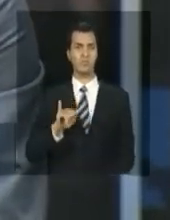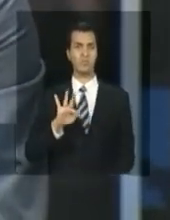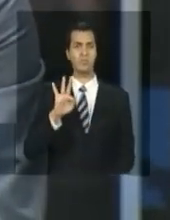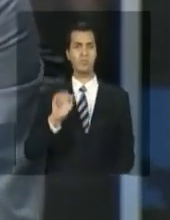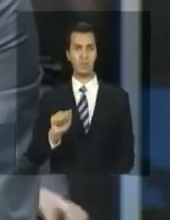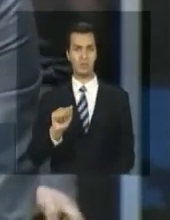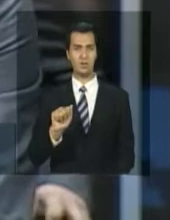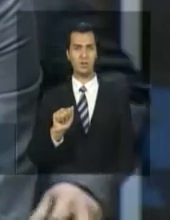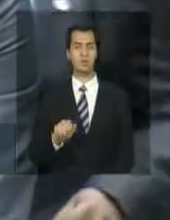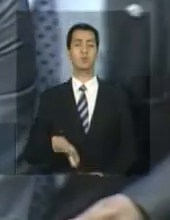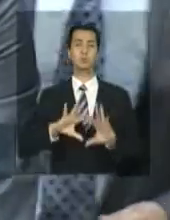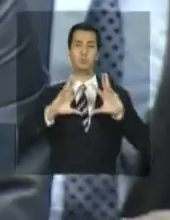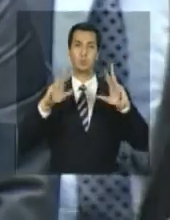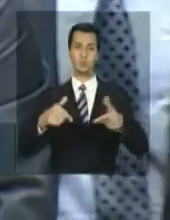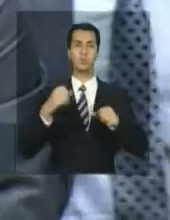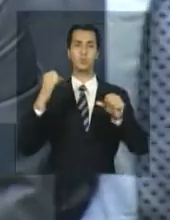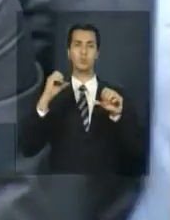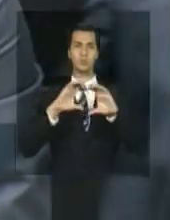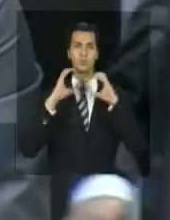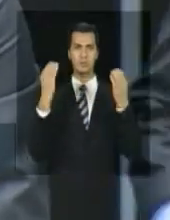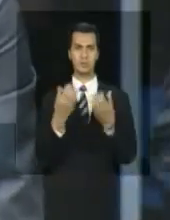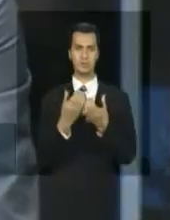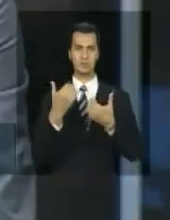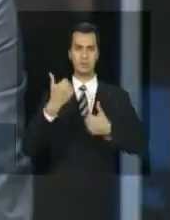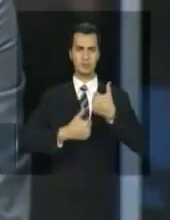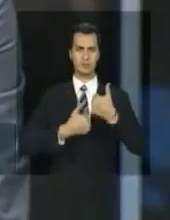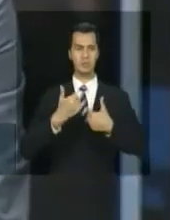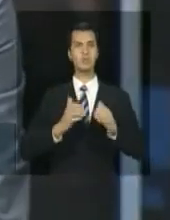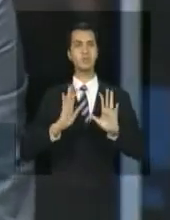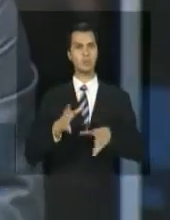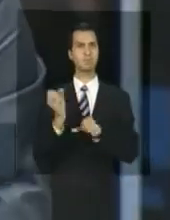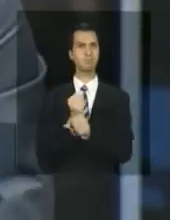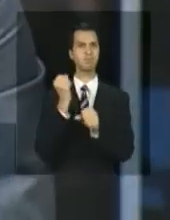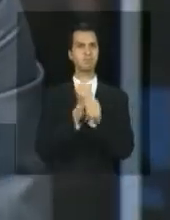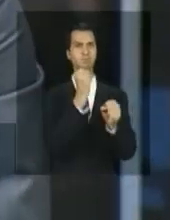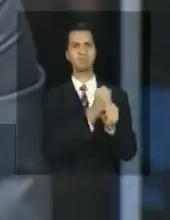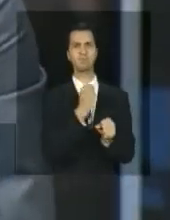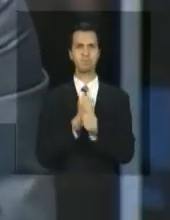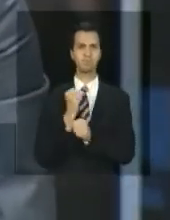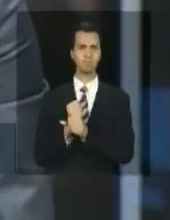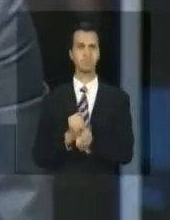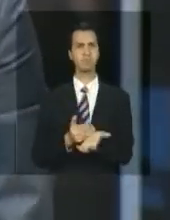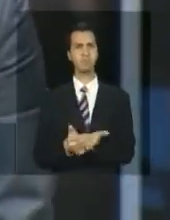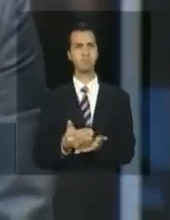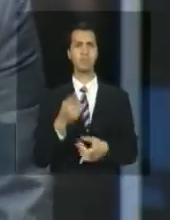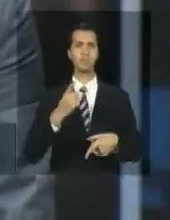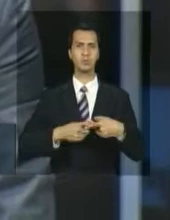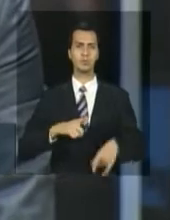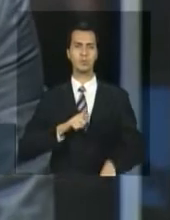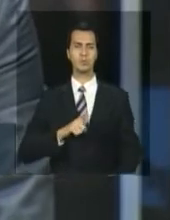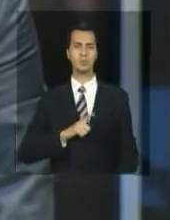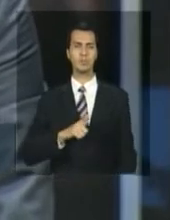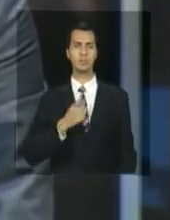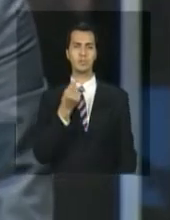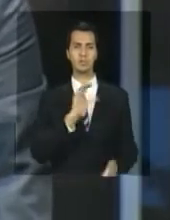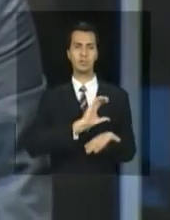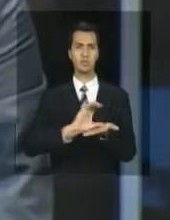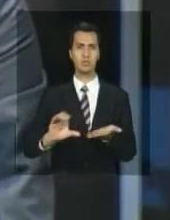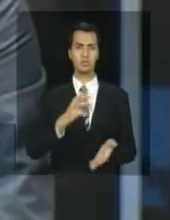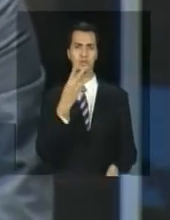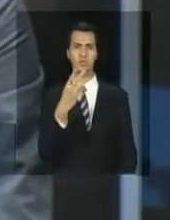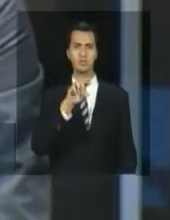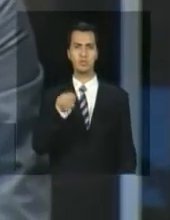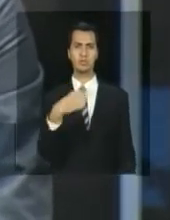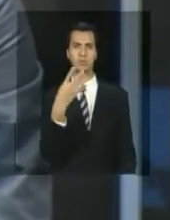os estádios estão em obra, apoiados pelo financiamento de 3,4